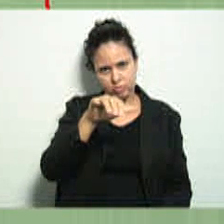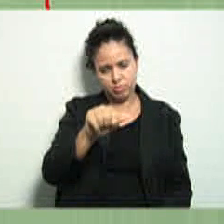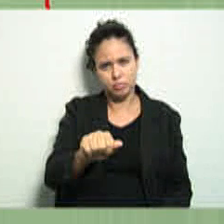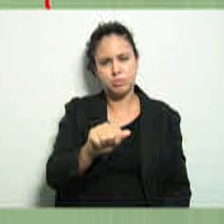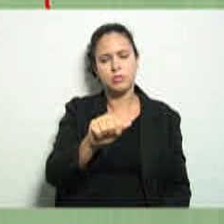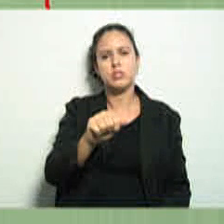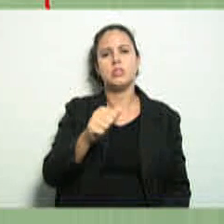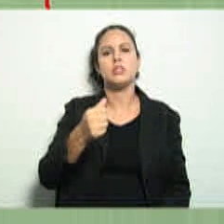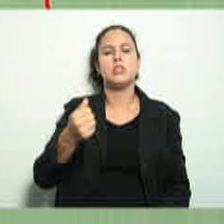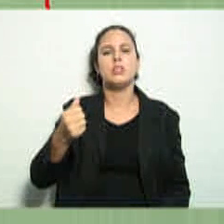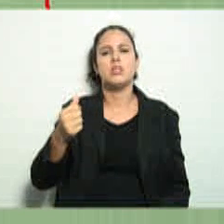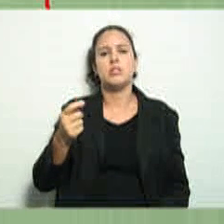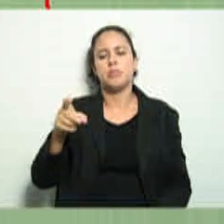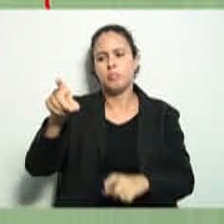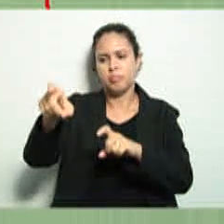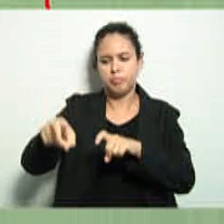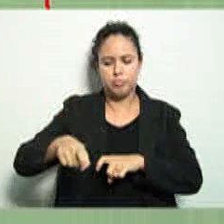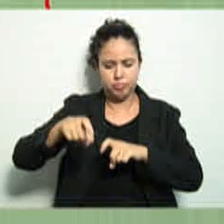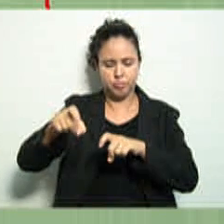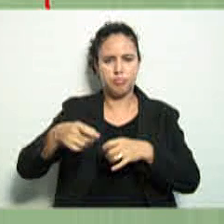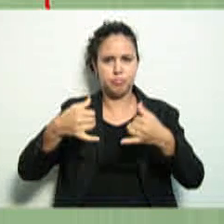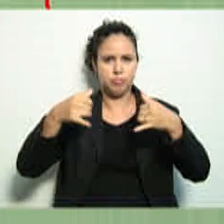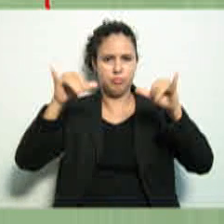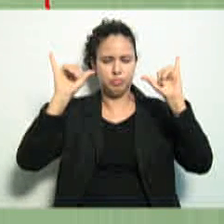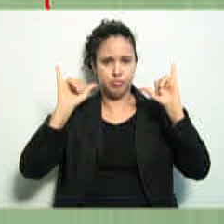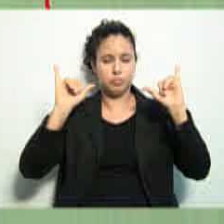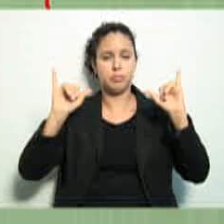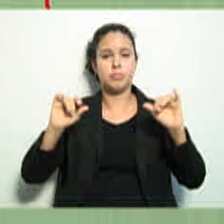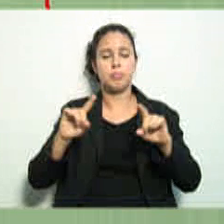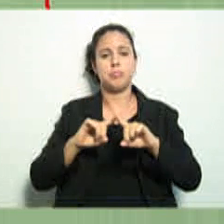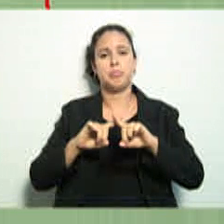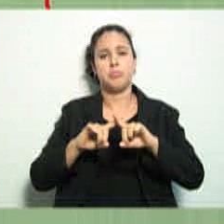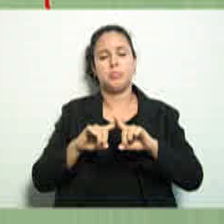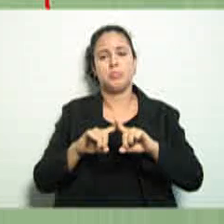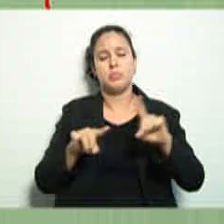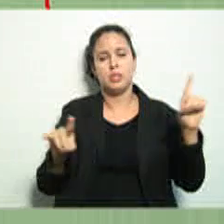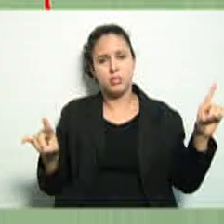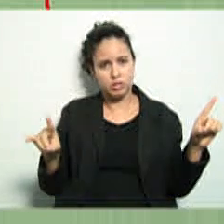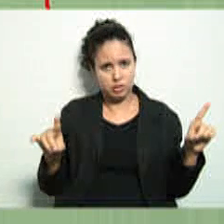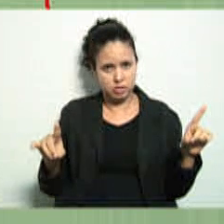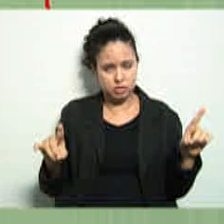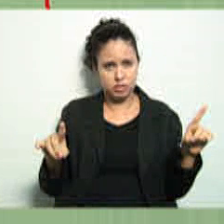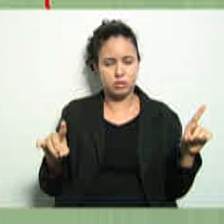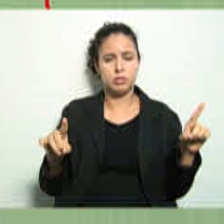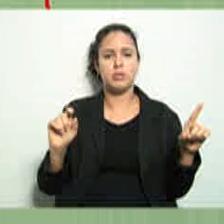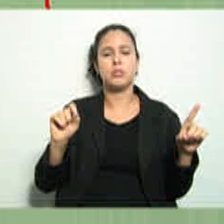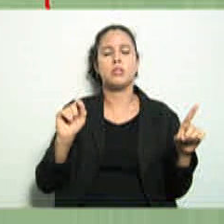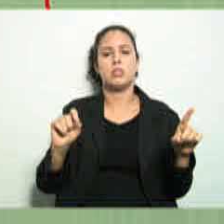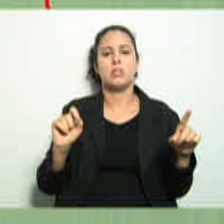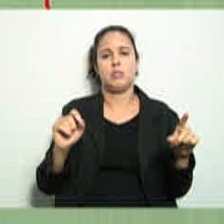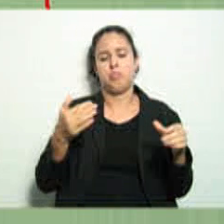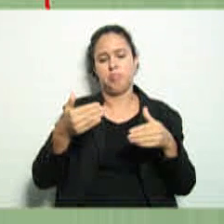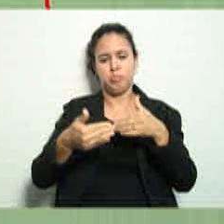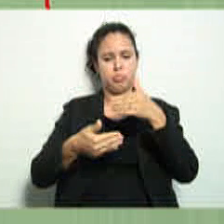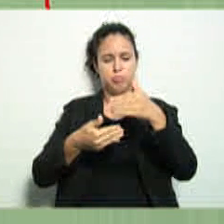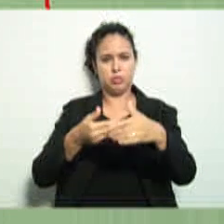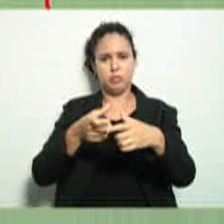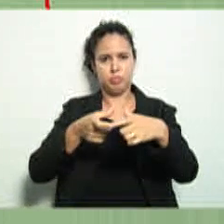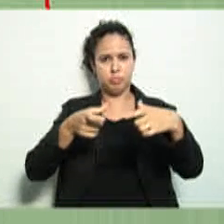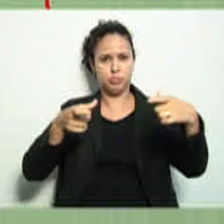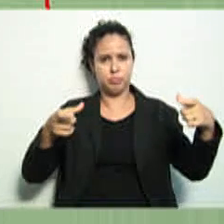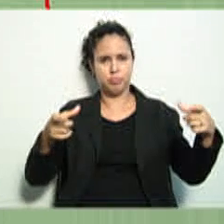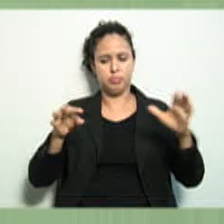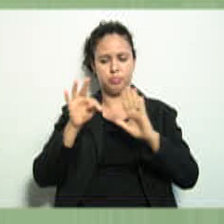na produção agropecuária, porém um crescimento bem significativo. Continuando